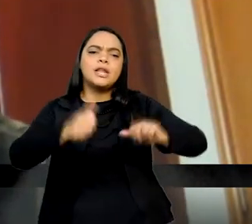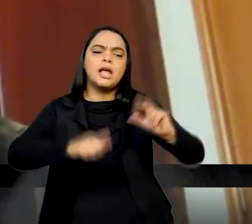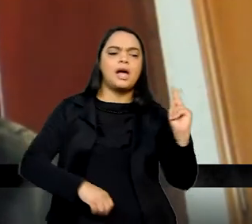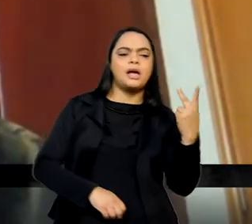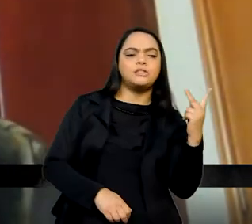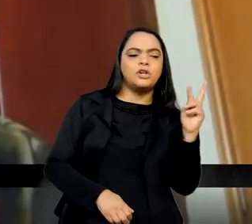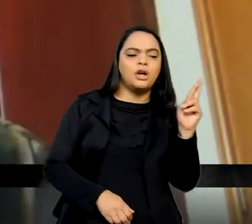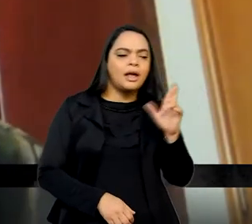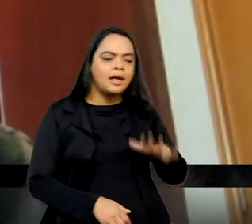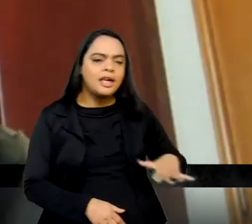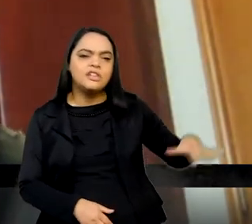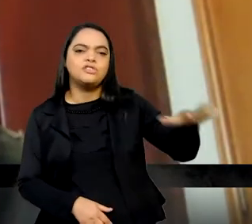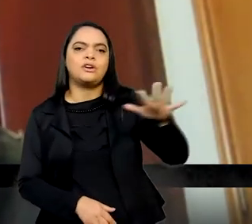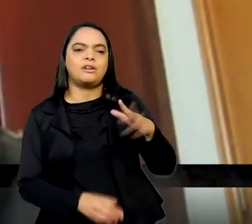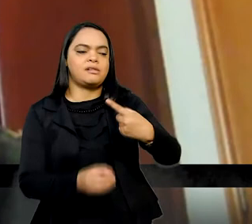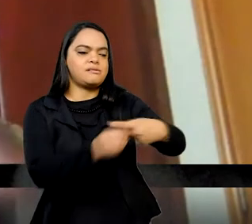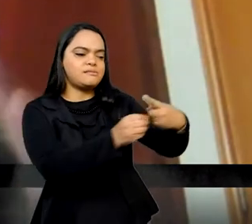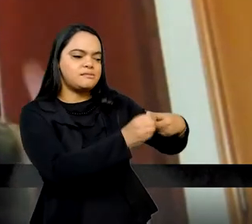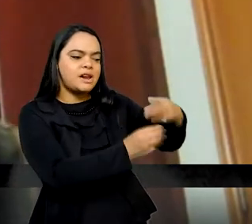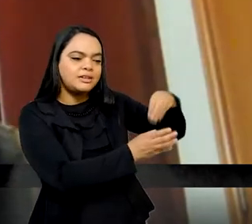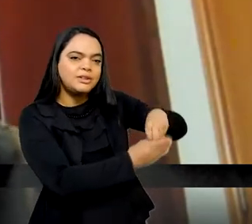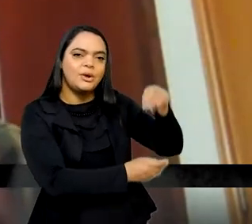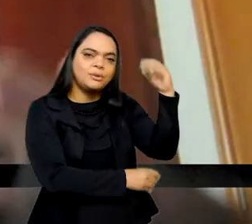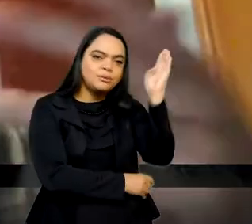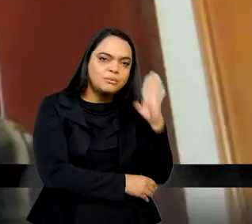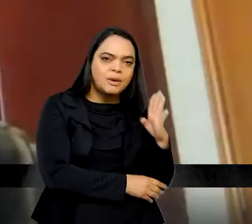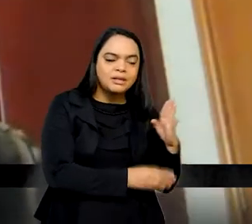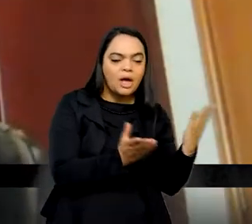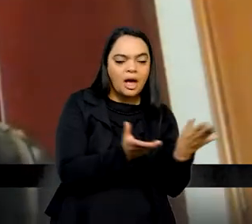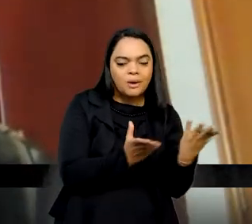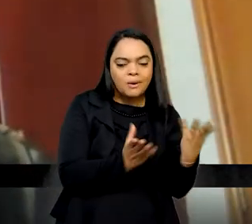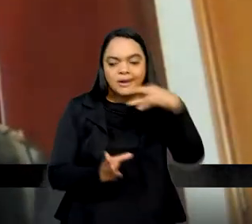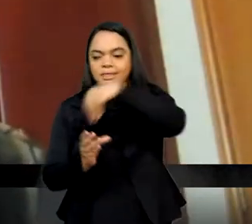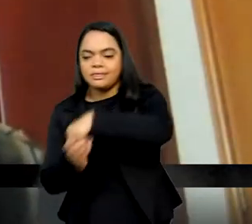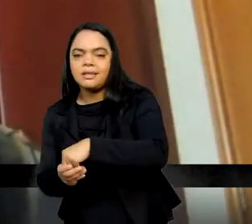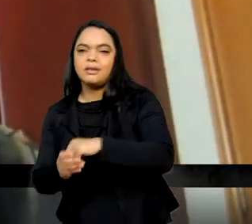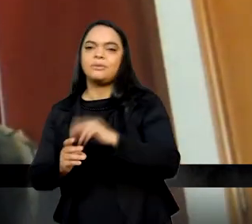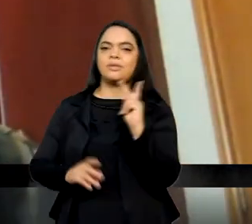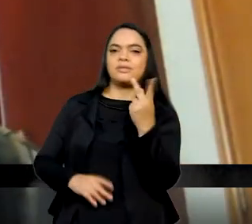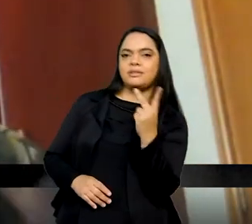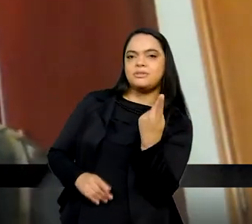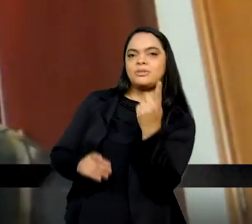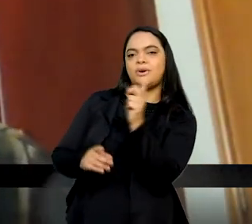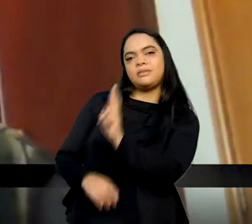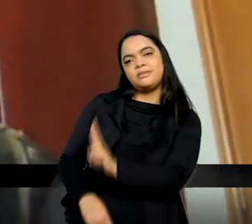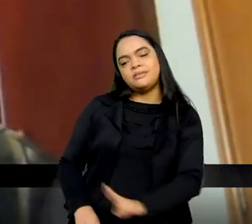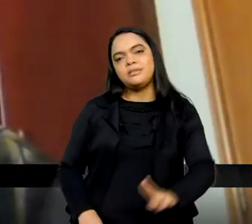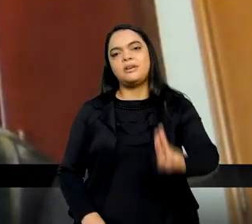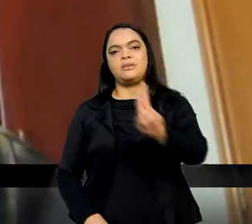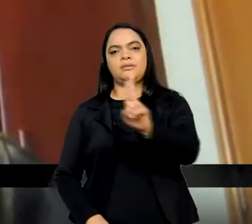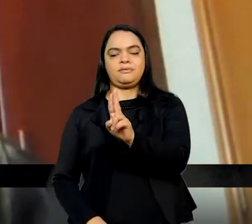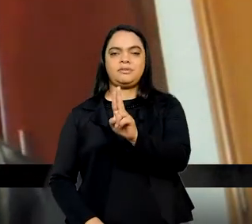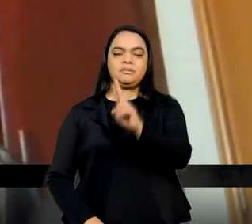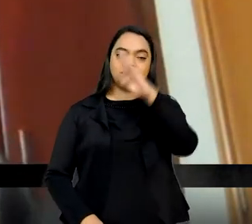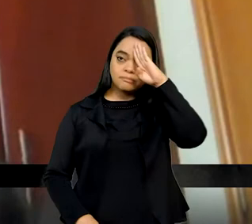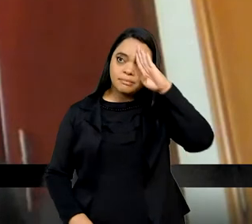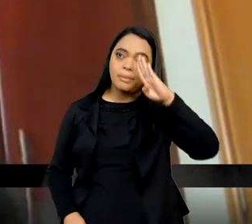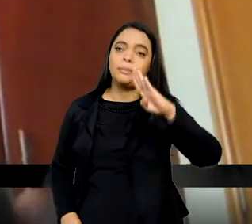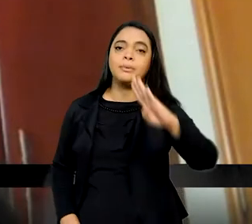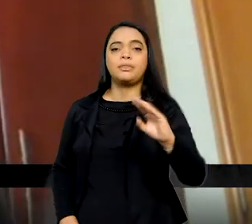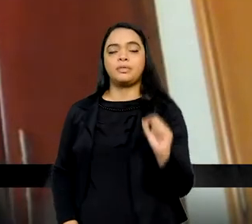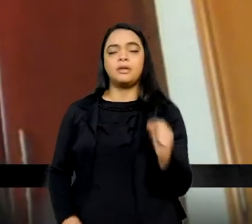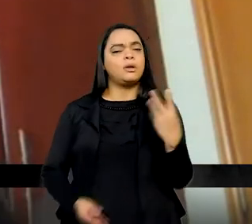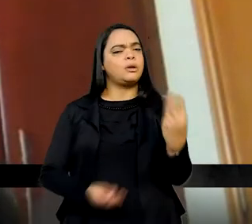história regional do interior do Brasil dentro do quadro das historiografias nas universidades e,